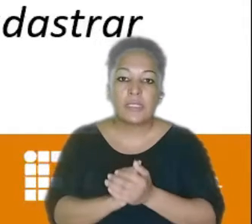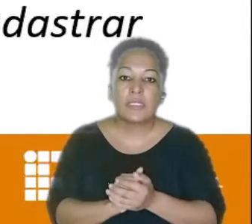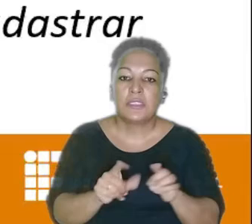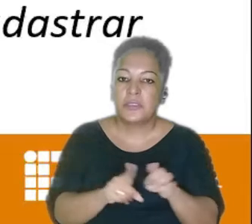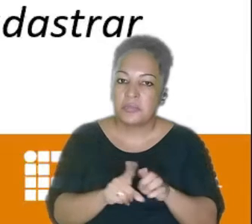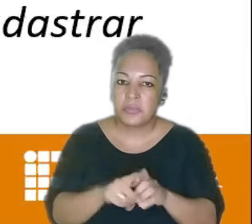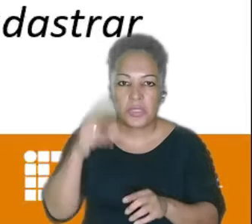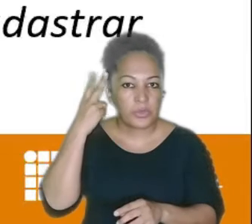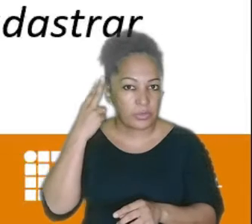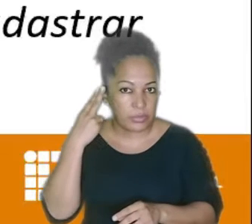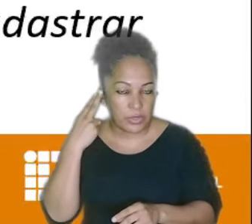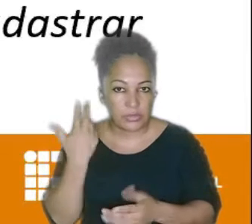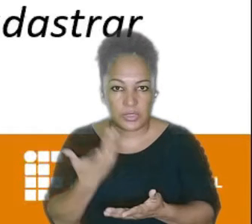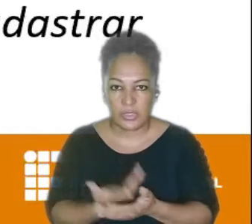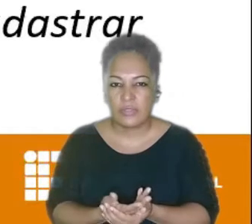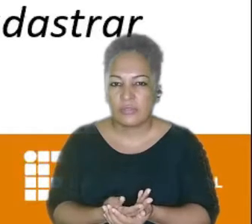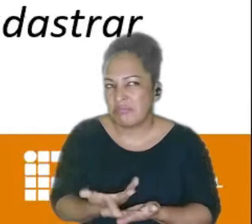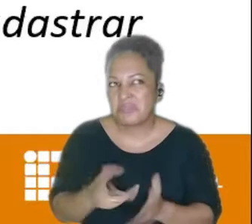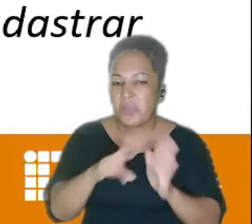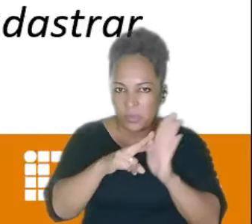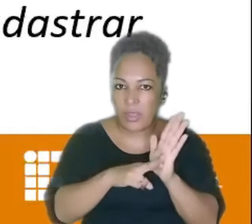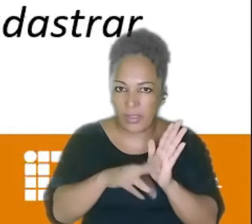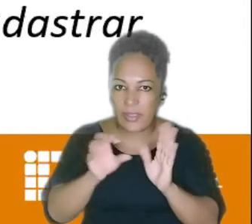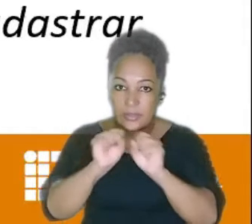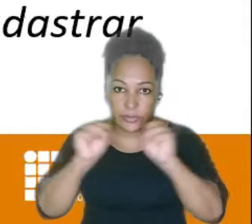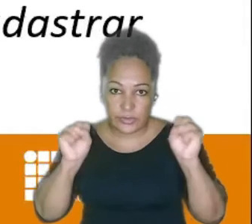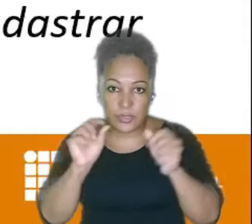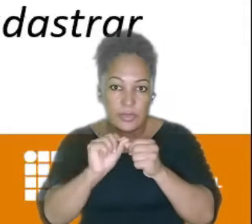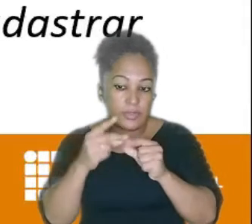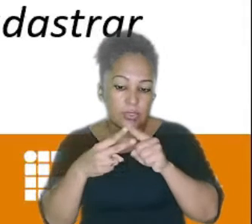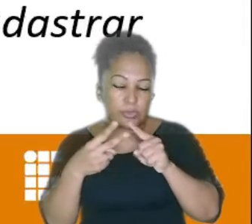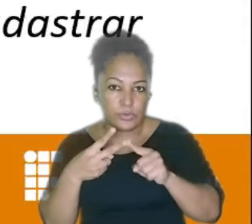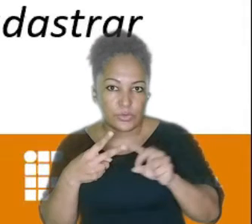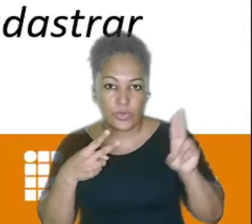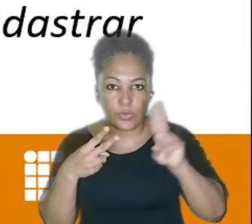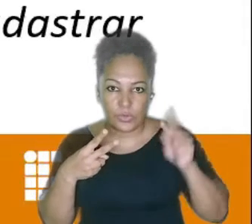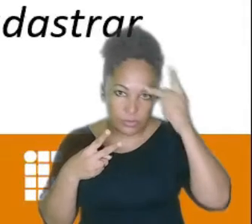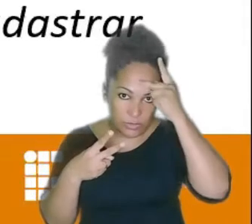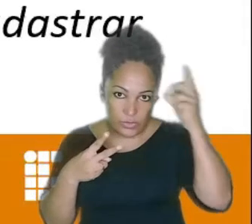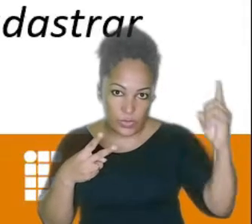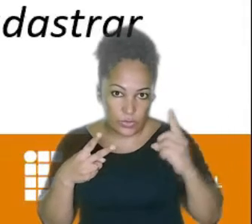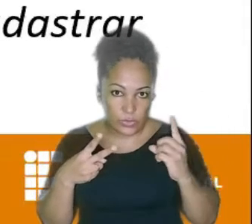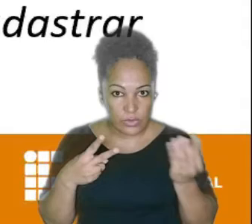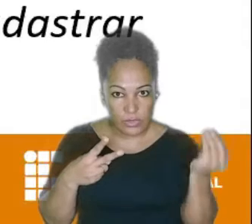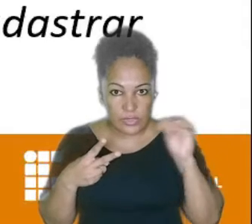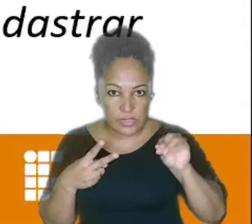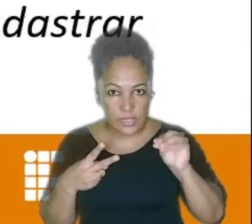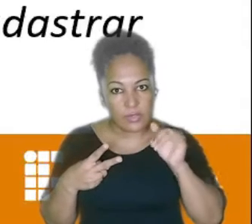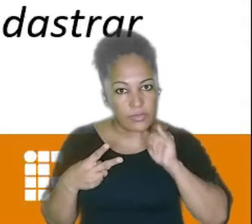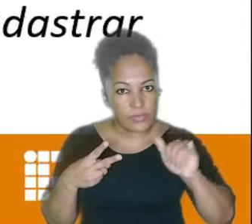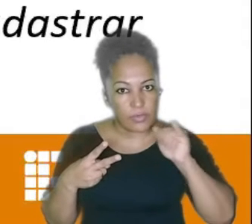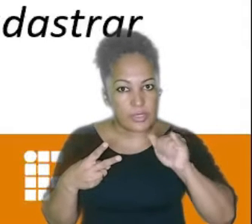né? Normalmente não, seria por regra no sistema, ele faz duas coisas. Ou o usuário, ele